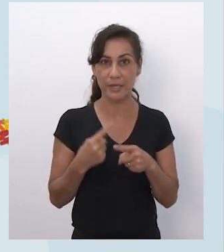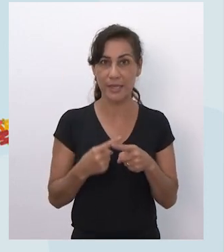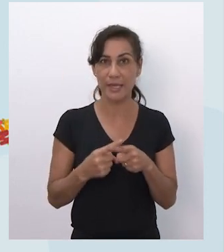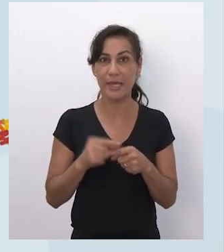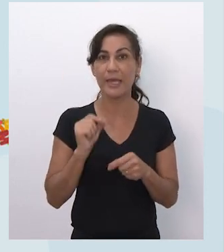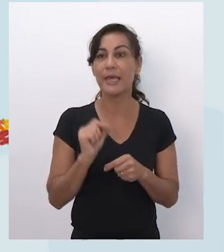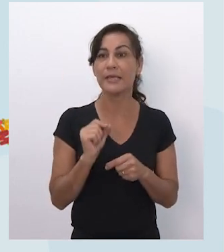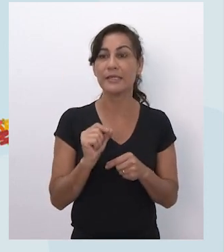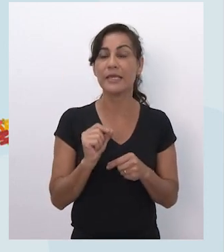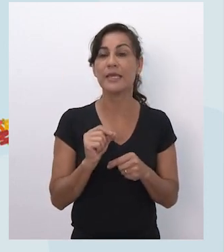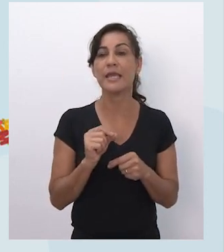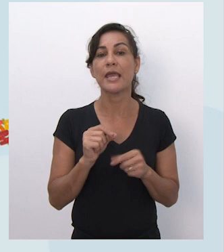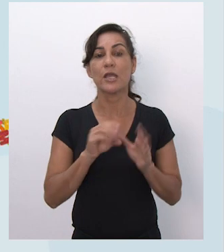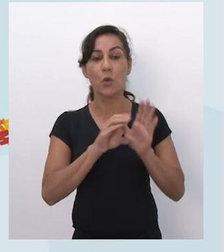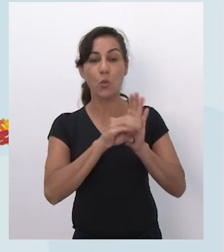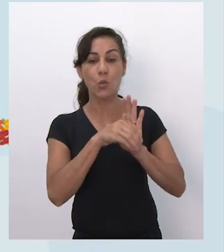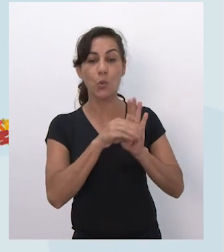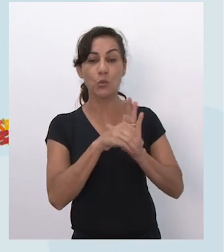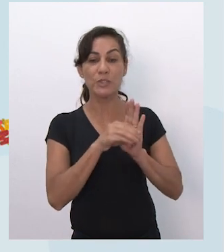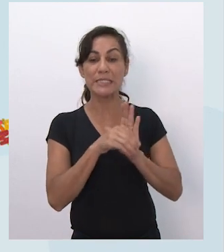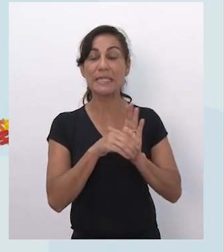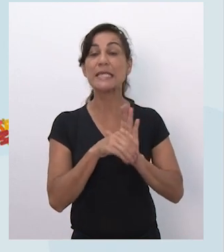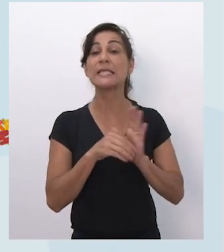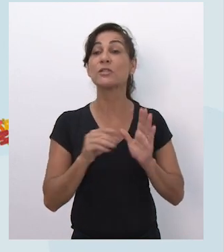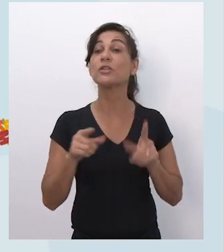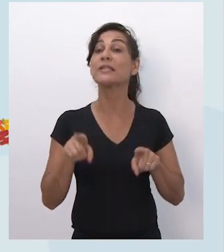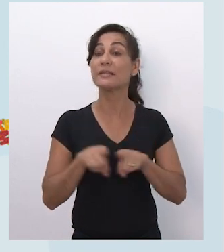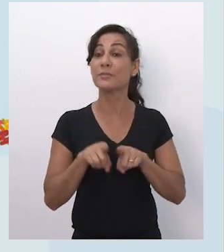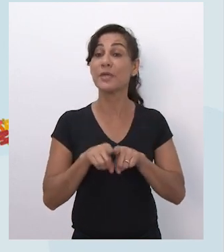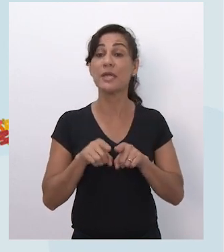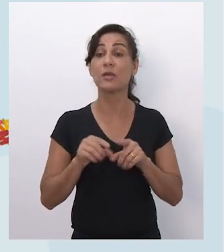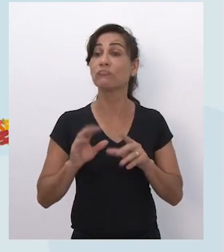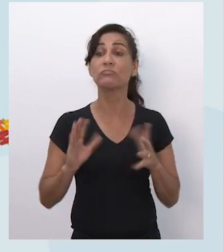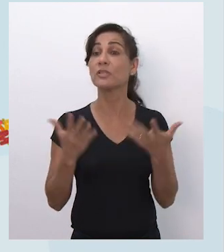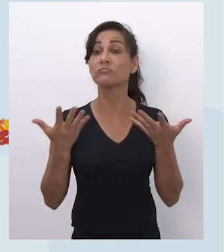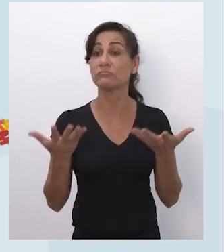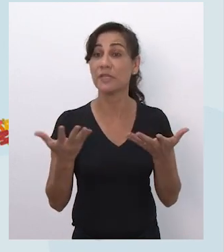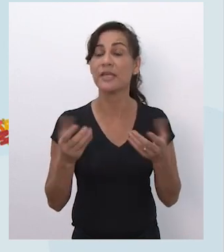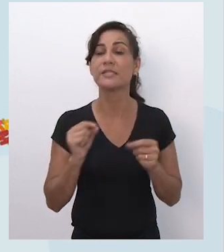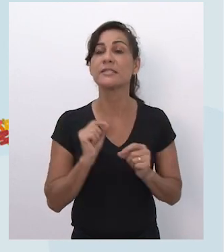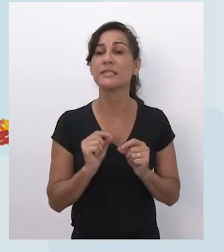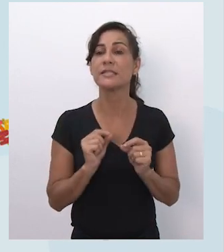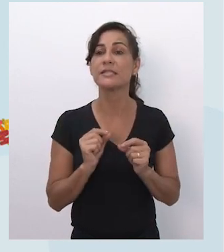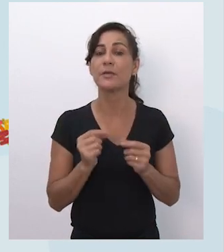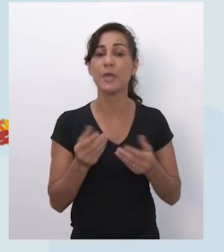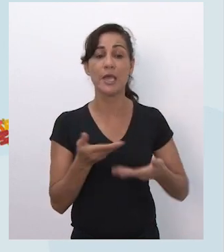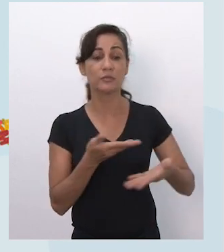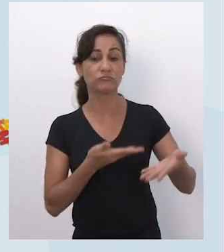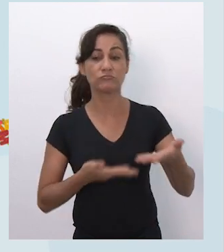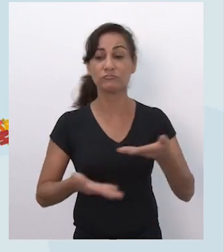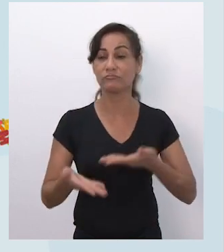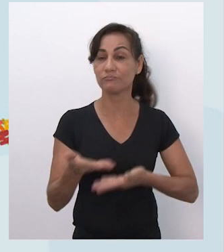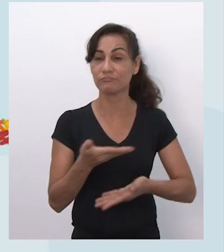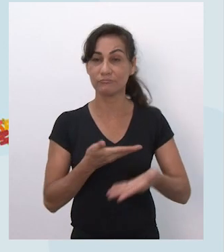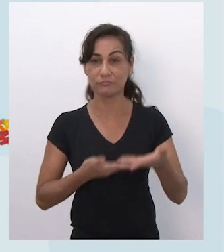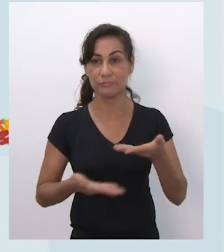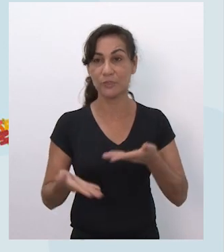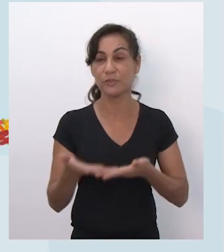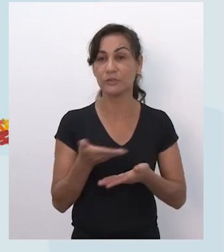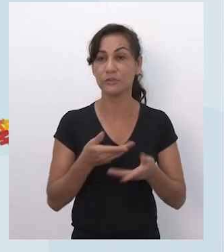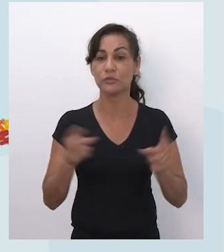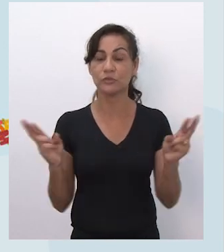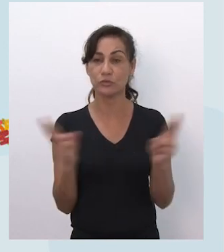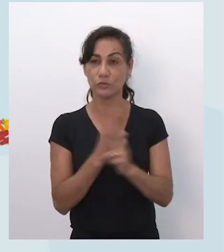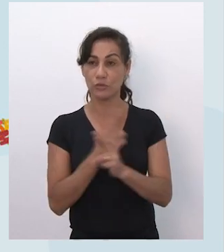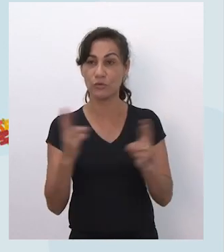os fatos e conceitos e auxilia no entendimento das interações dinâmicas, relações